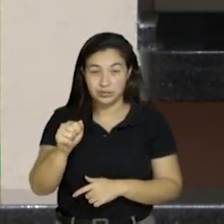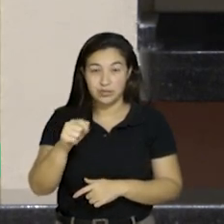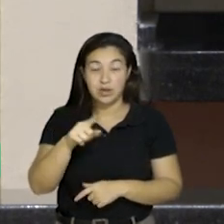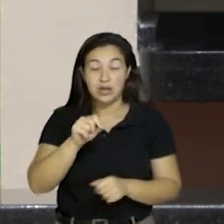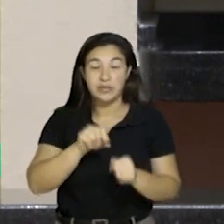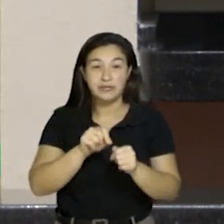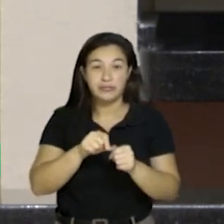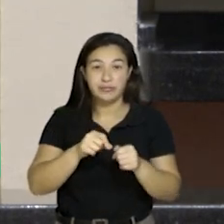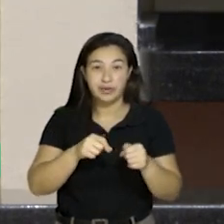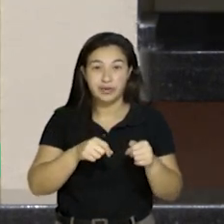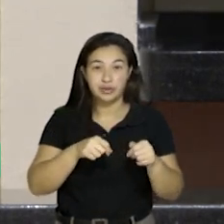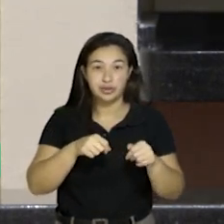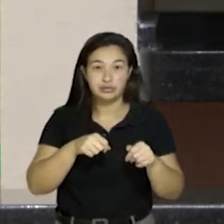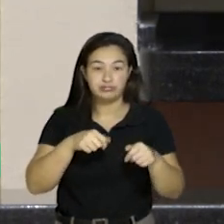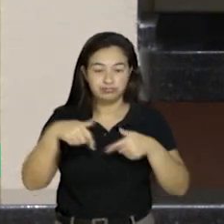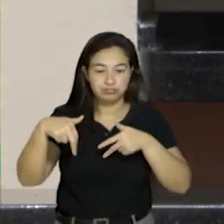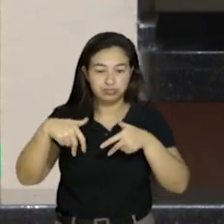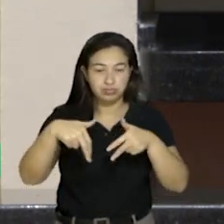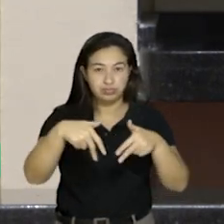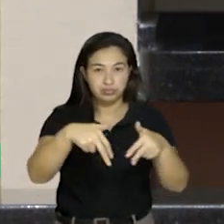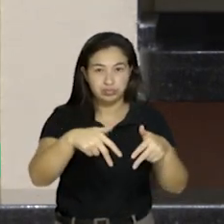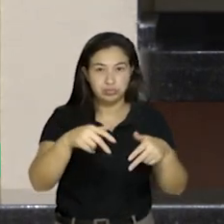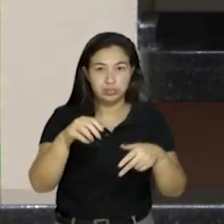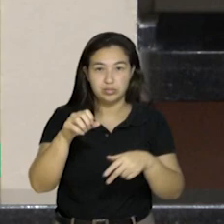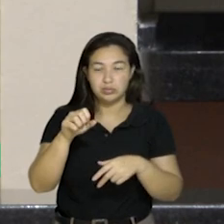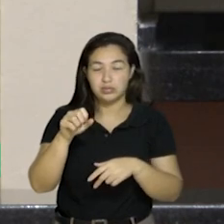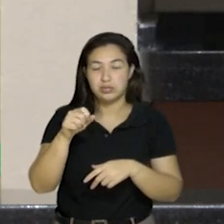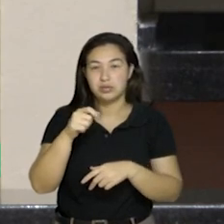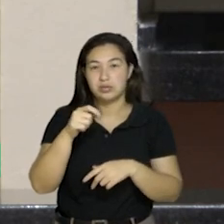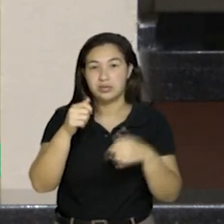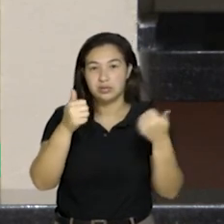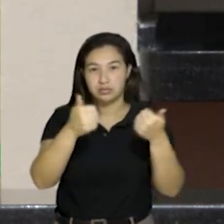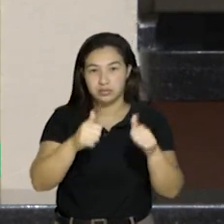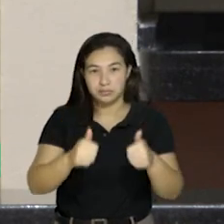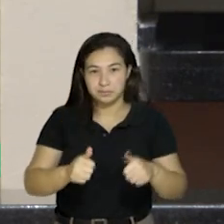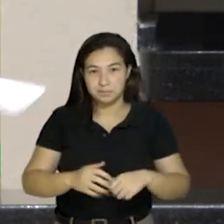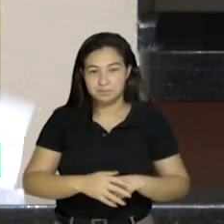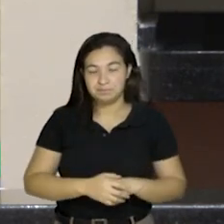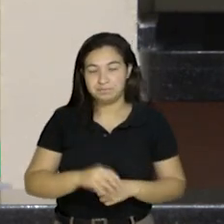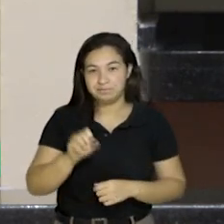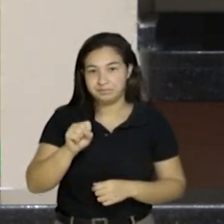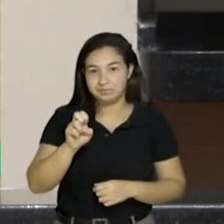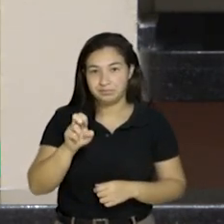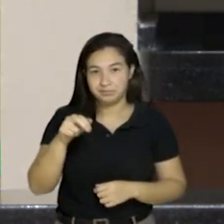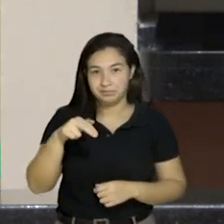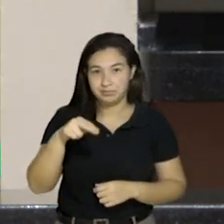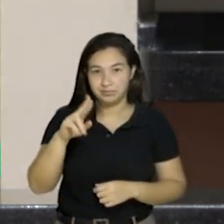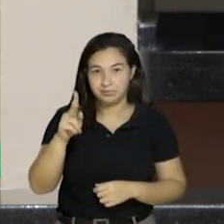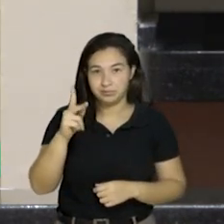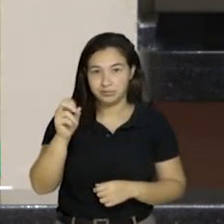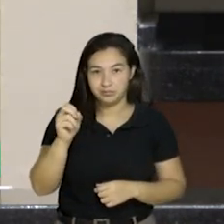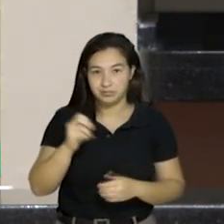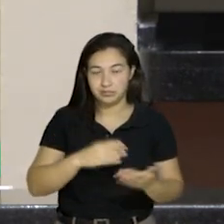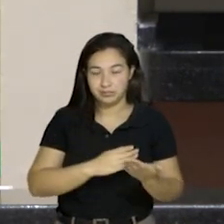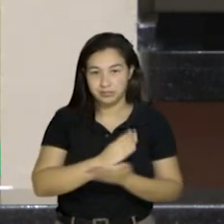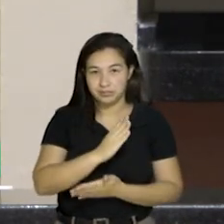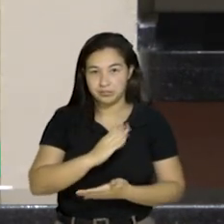do Senhor dos Passos em Florianópolis em discussão em votação